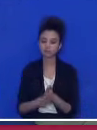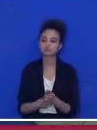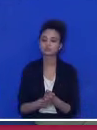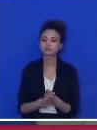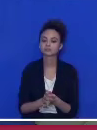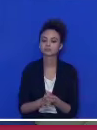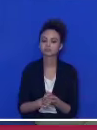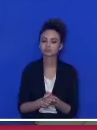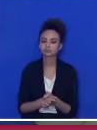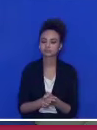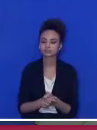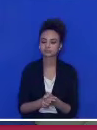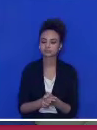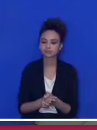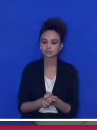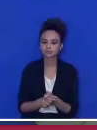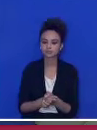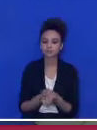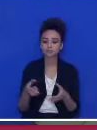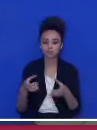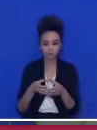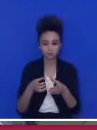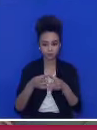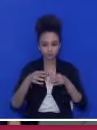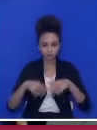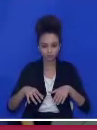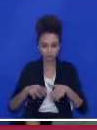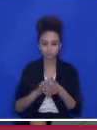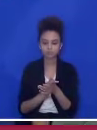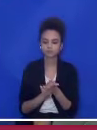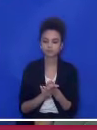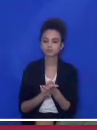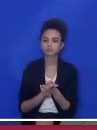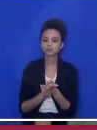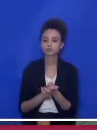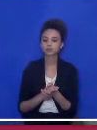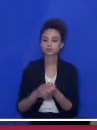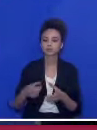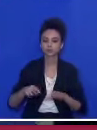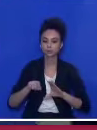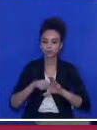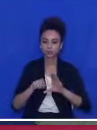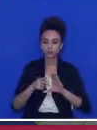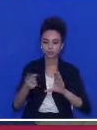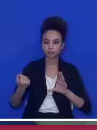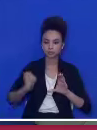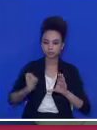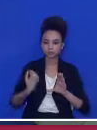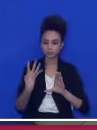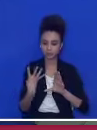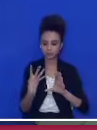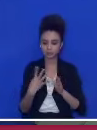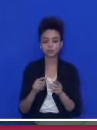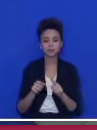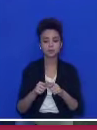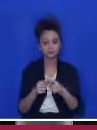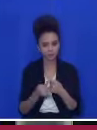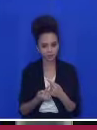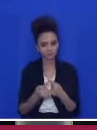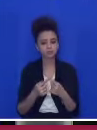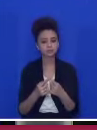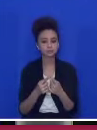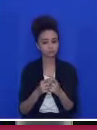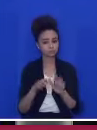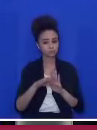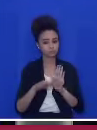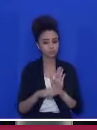desceram direto no Globo número 4 para o segundo sorteio da dupla Sena, mas este procedimento foi acompanhado por